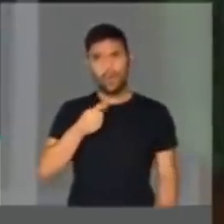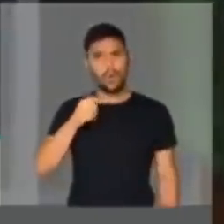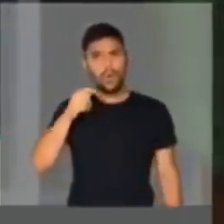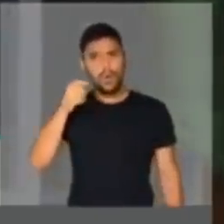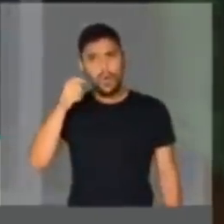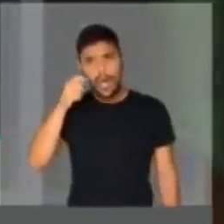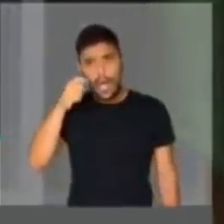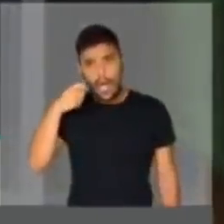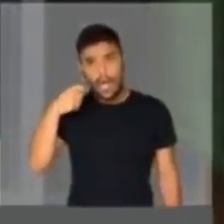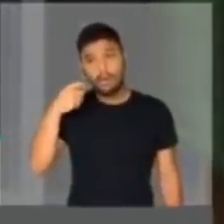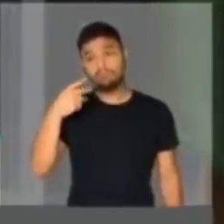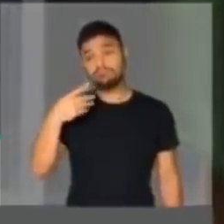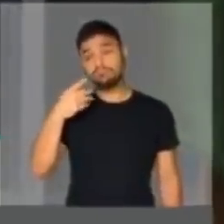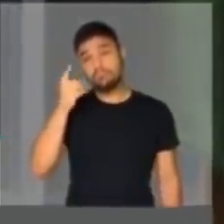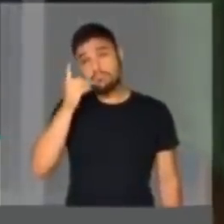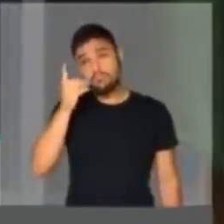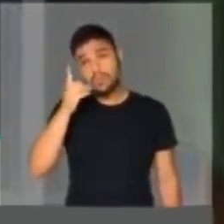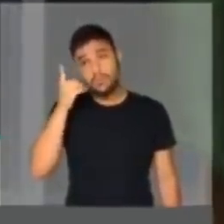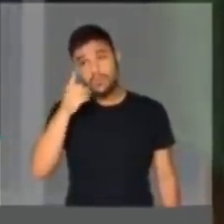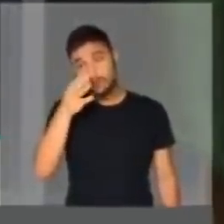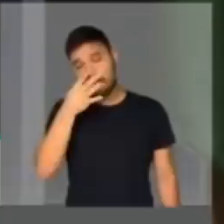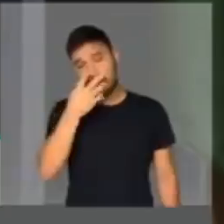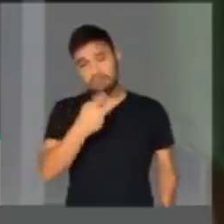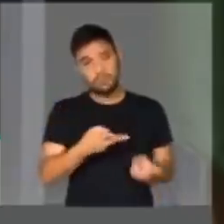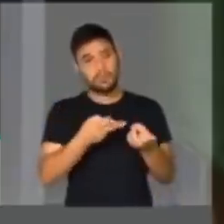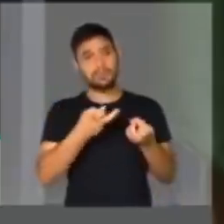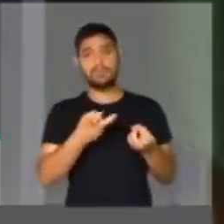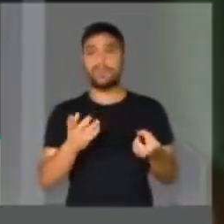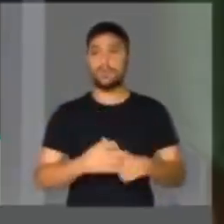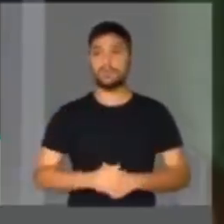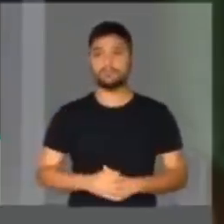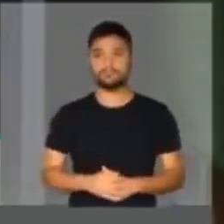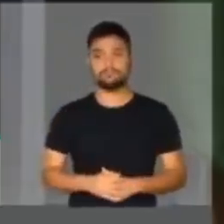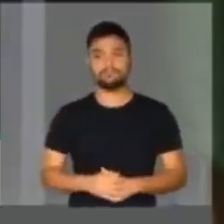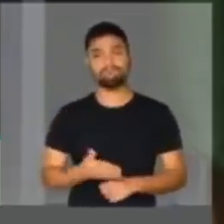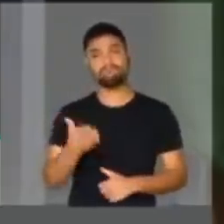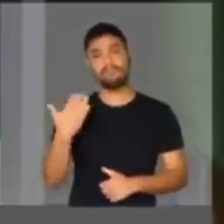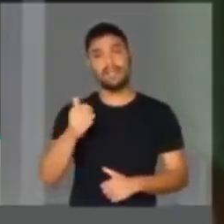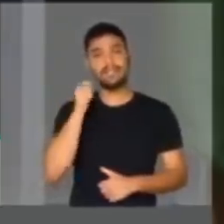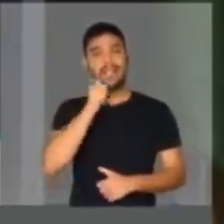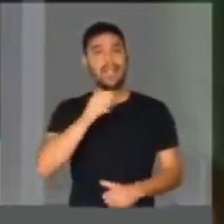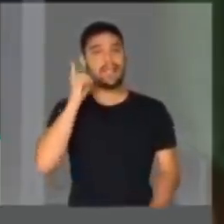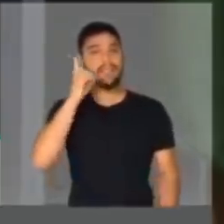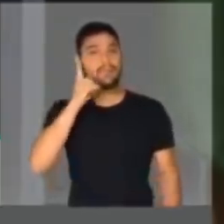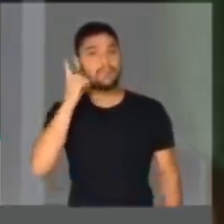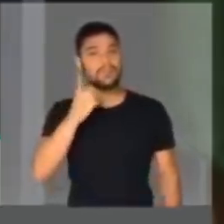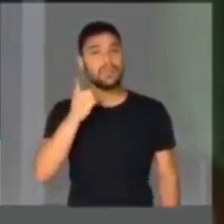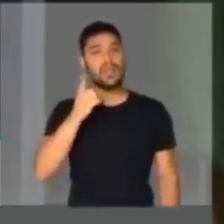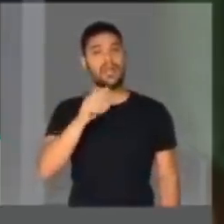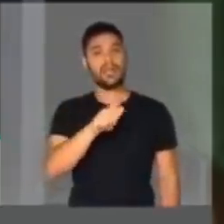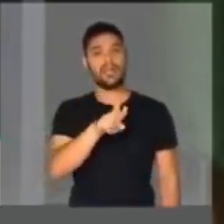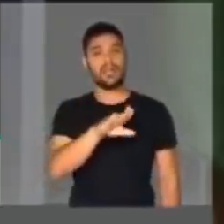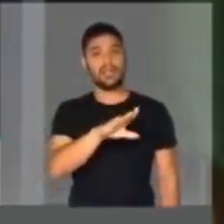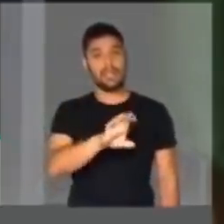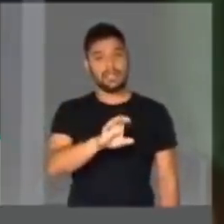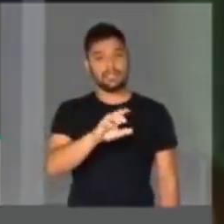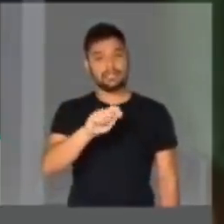nossa presidente, deputada Gleice, que era senadora até pouco tempo, veio aqui defender a nossa